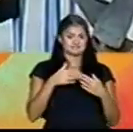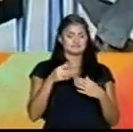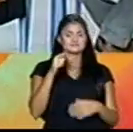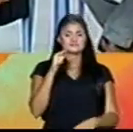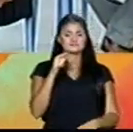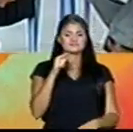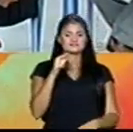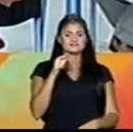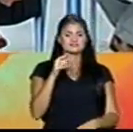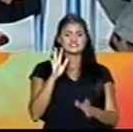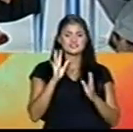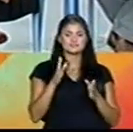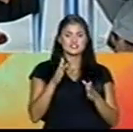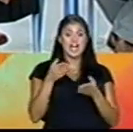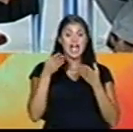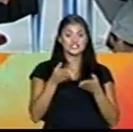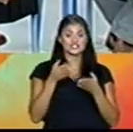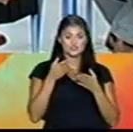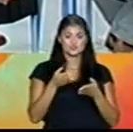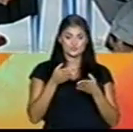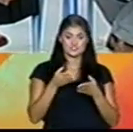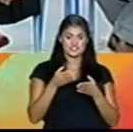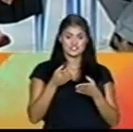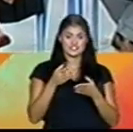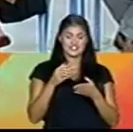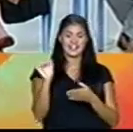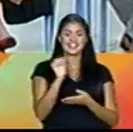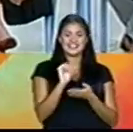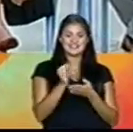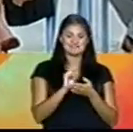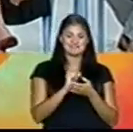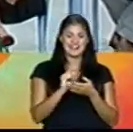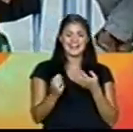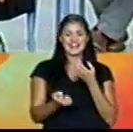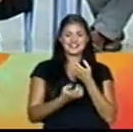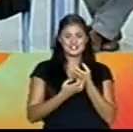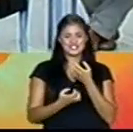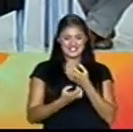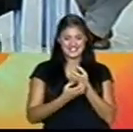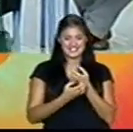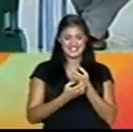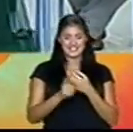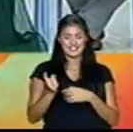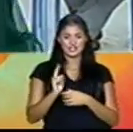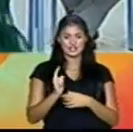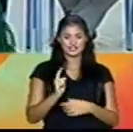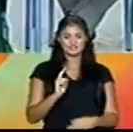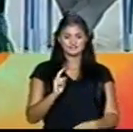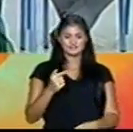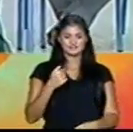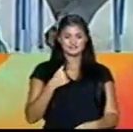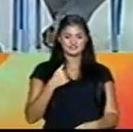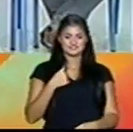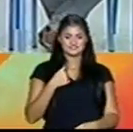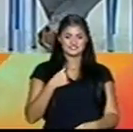anda cá. Estamos a precisar aqui de uma ajudinha. Arrumar a cozinha. Já agora. Não, tem, não é para arrumar. Não, está bem. Eu sempre ando fugida